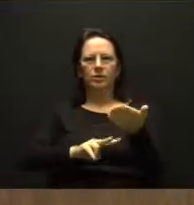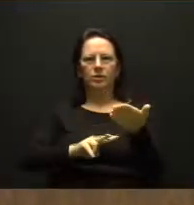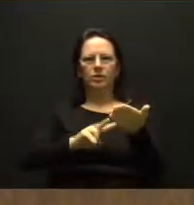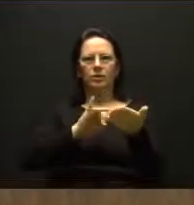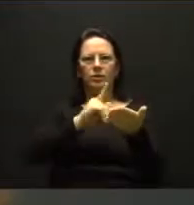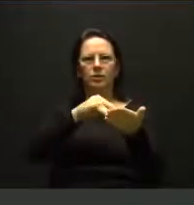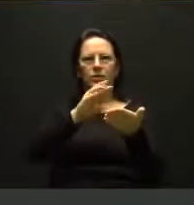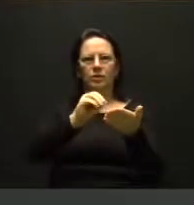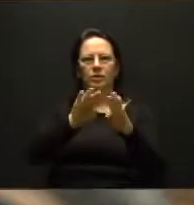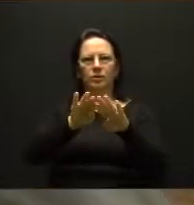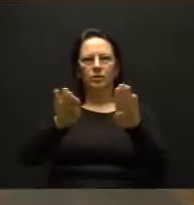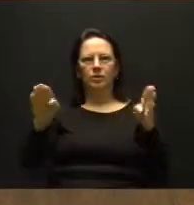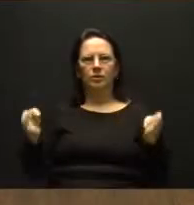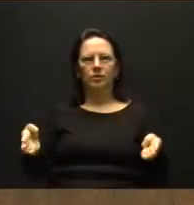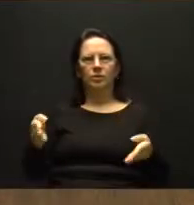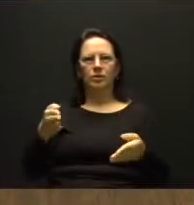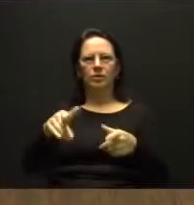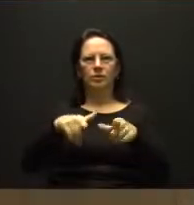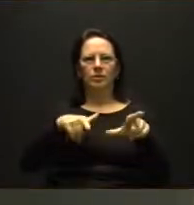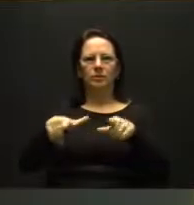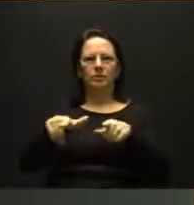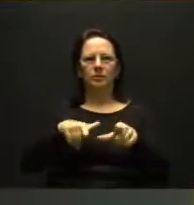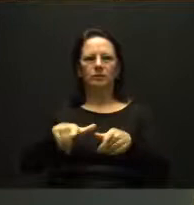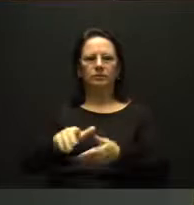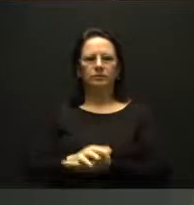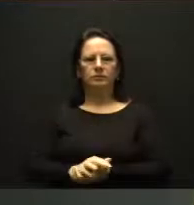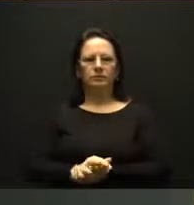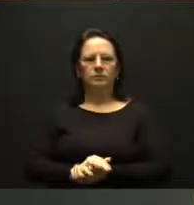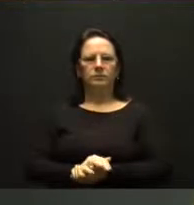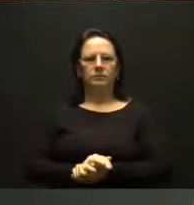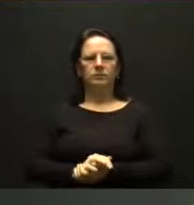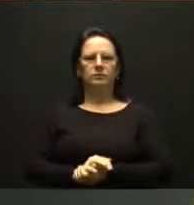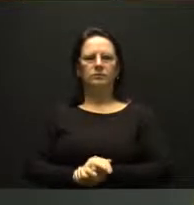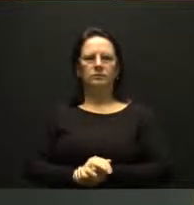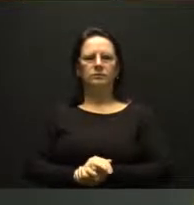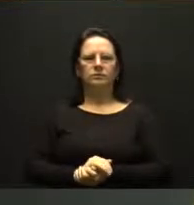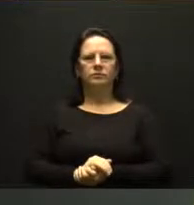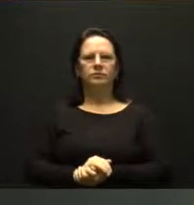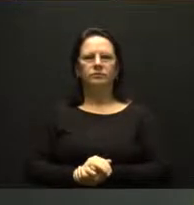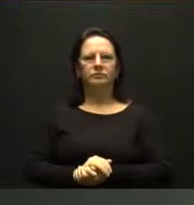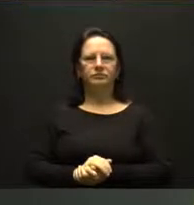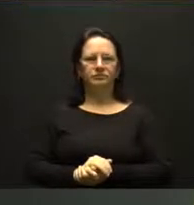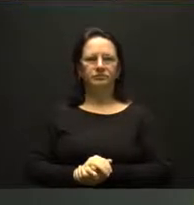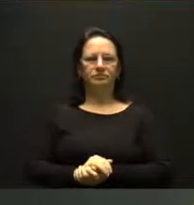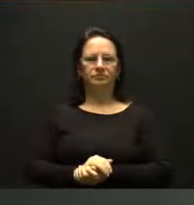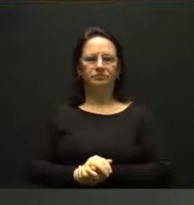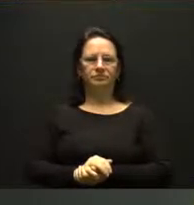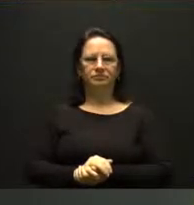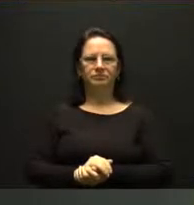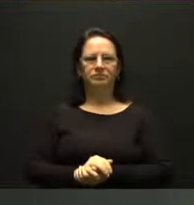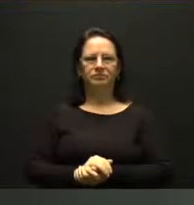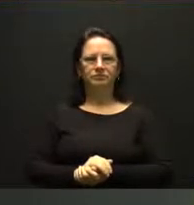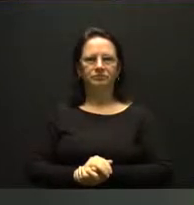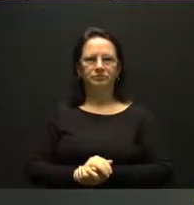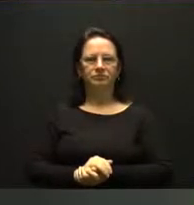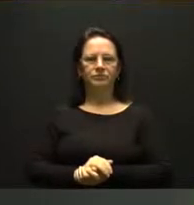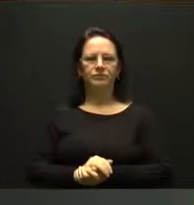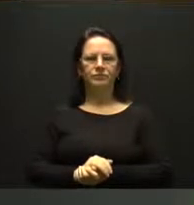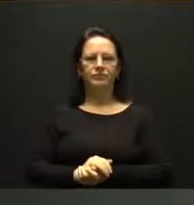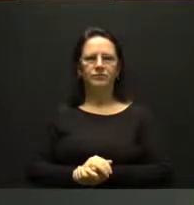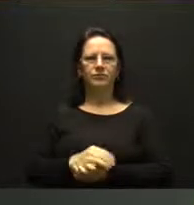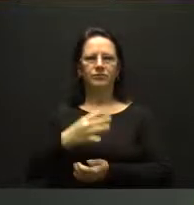encaminhadas à mesa indicações encaminhadas à mesa da câmara em